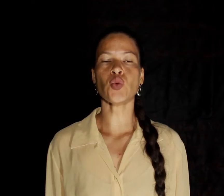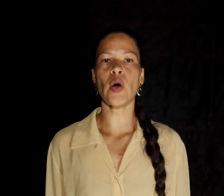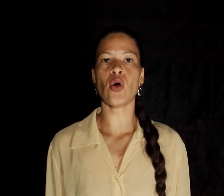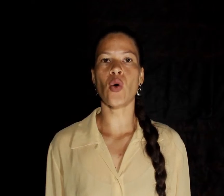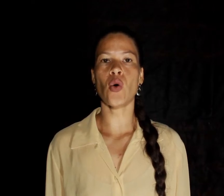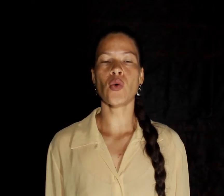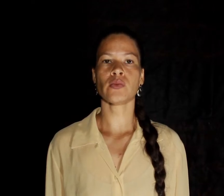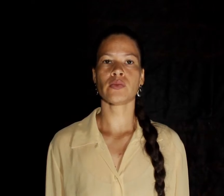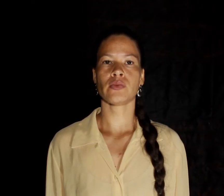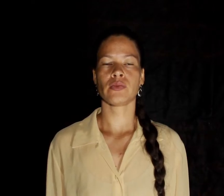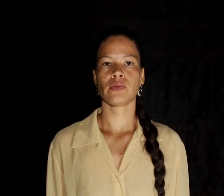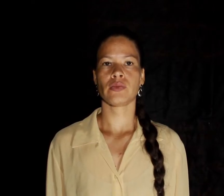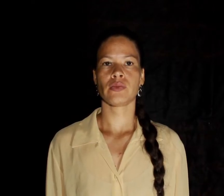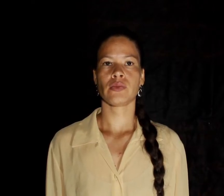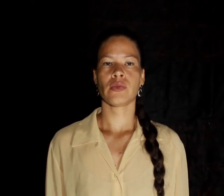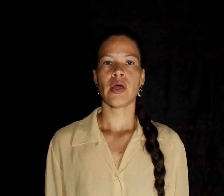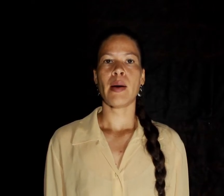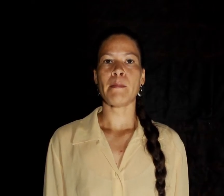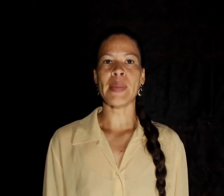Assinale sua cor.